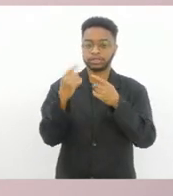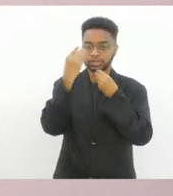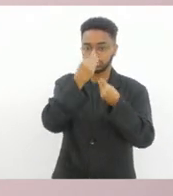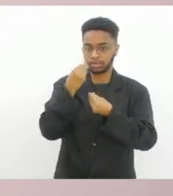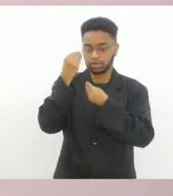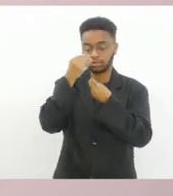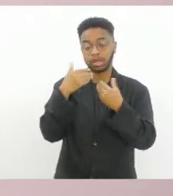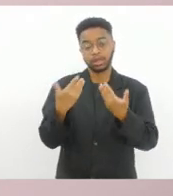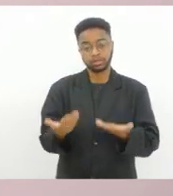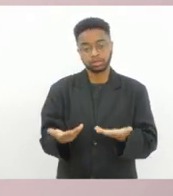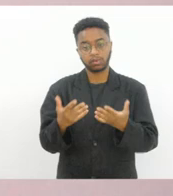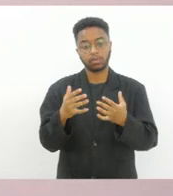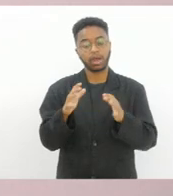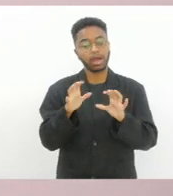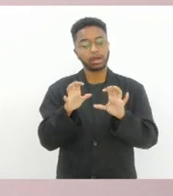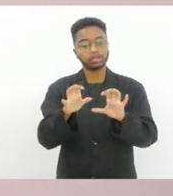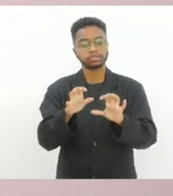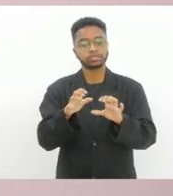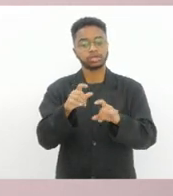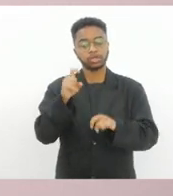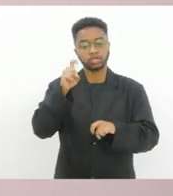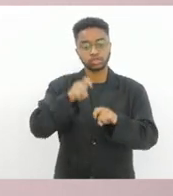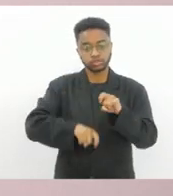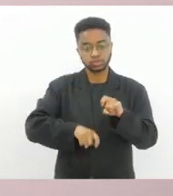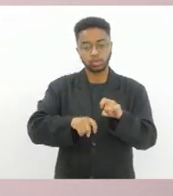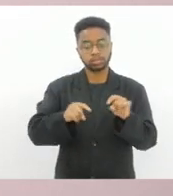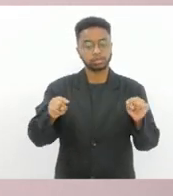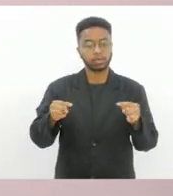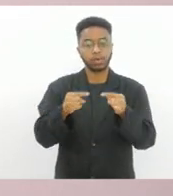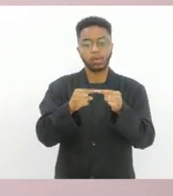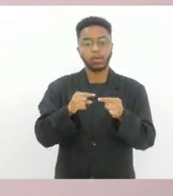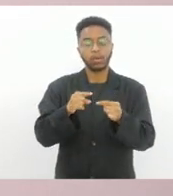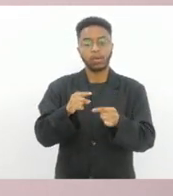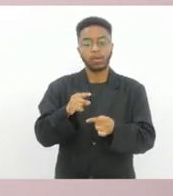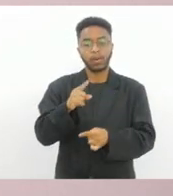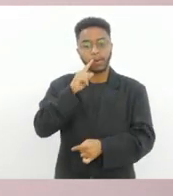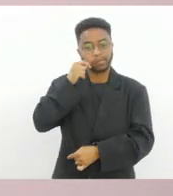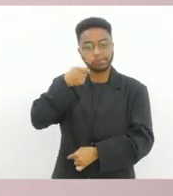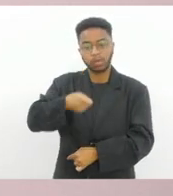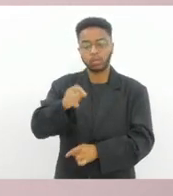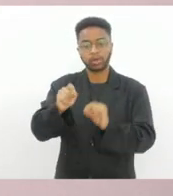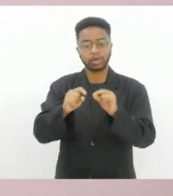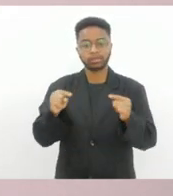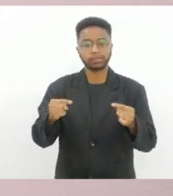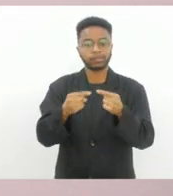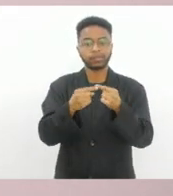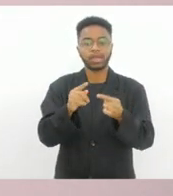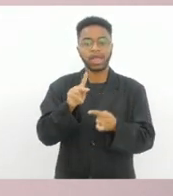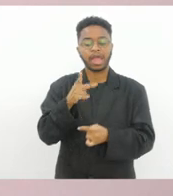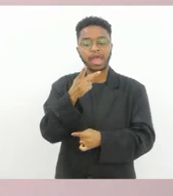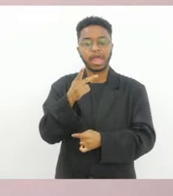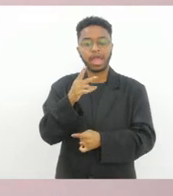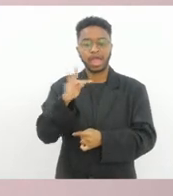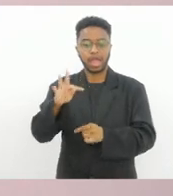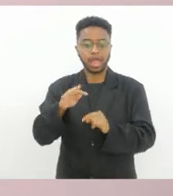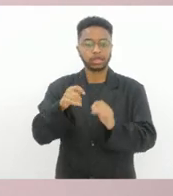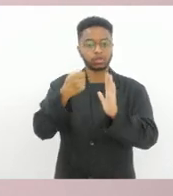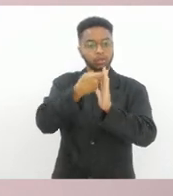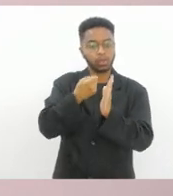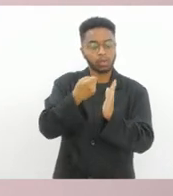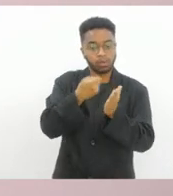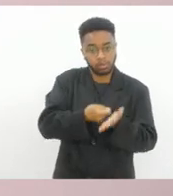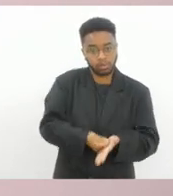Nesse sentido, o estupro, mais que patriarcal, é algo heteronormativo, que vai ditar, inclusive,